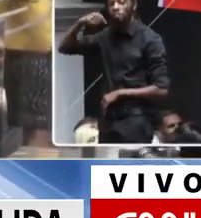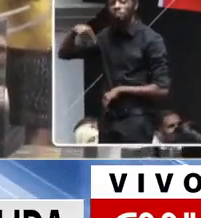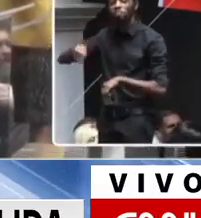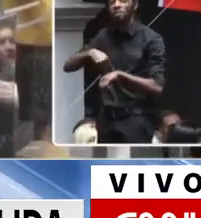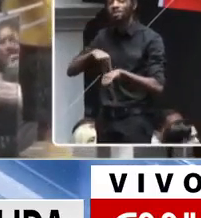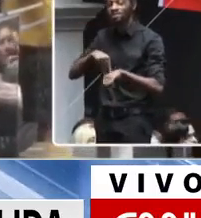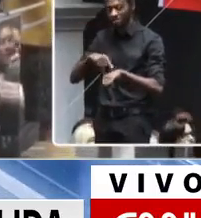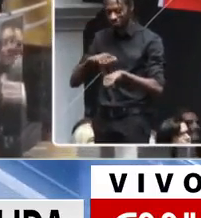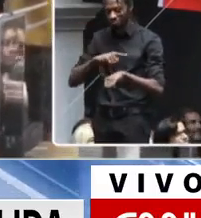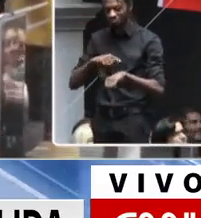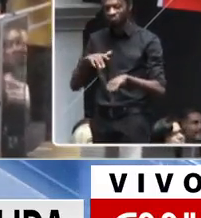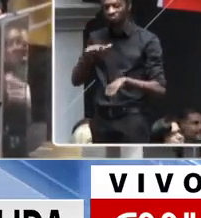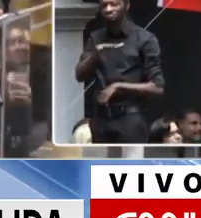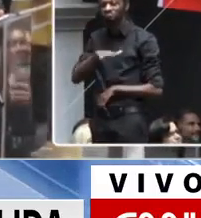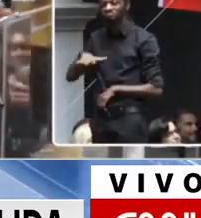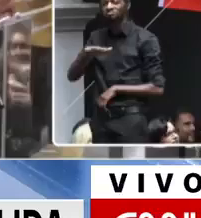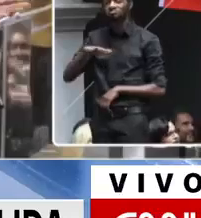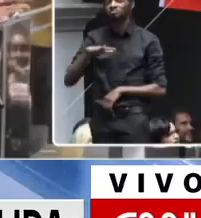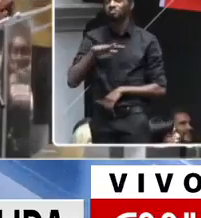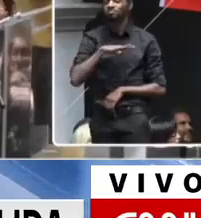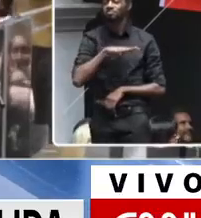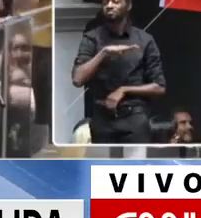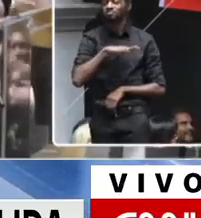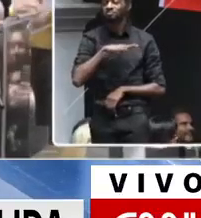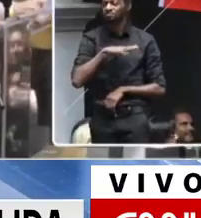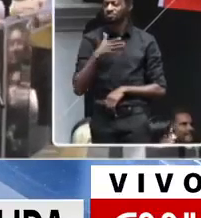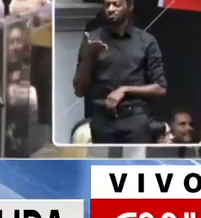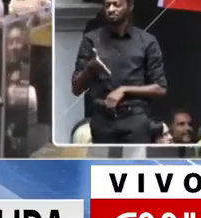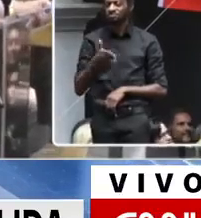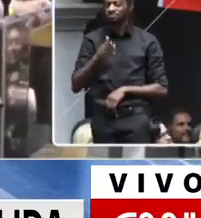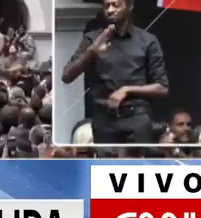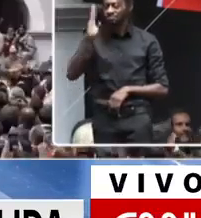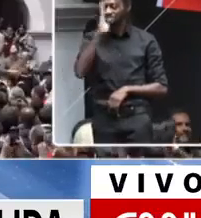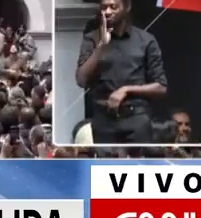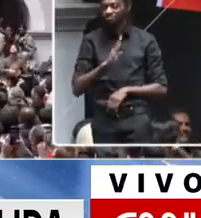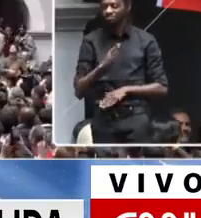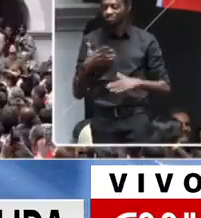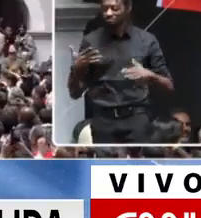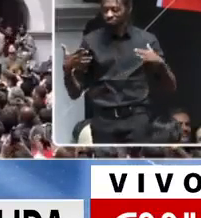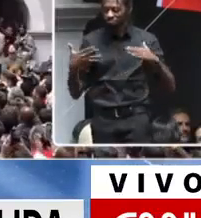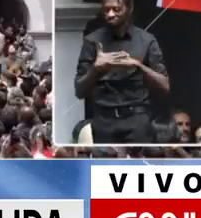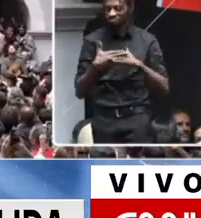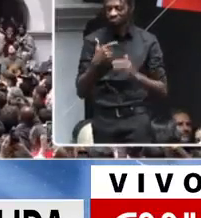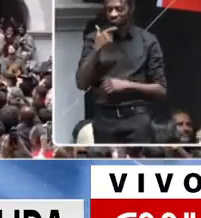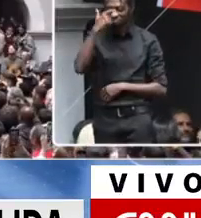assinaturas, como a gente contou. Agora sim, eles começaram a falar. Vamos ouvir. Uso